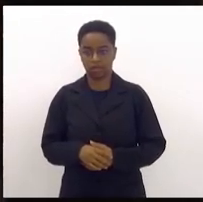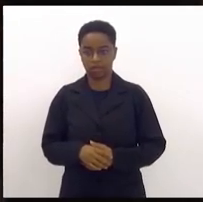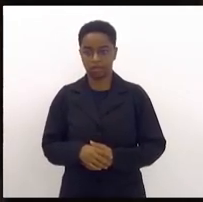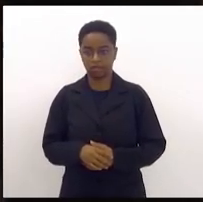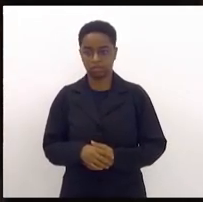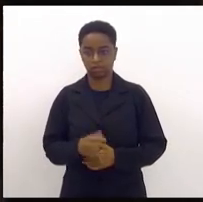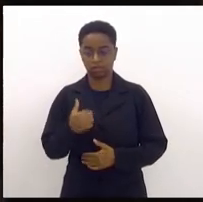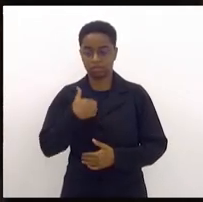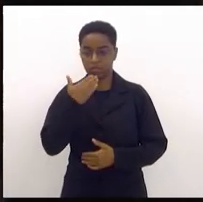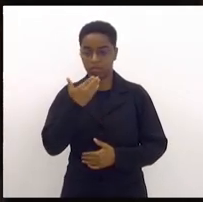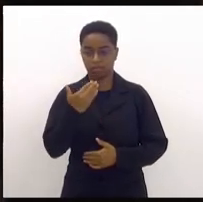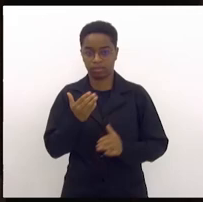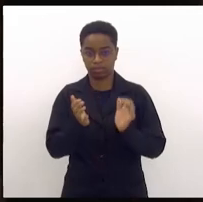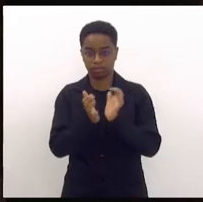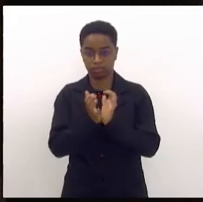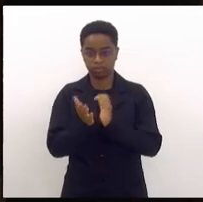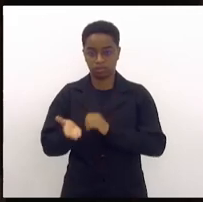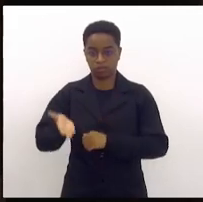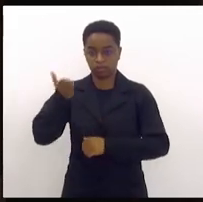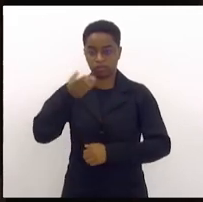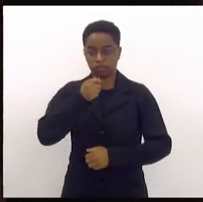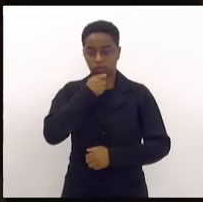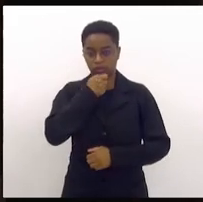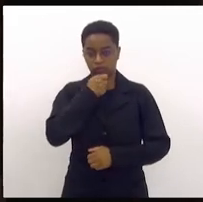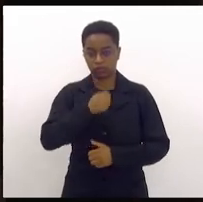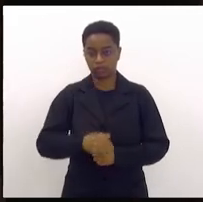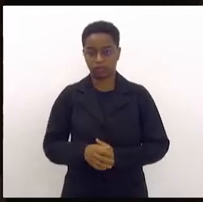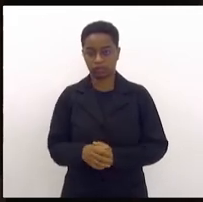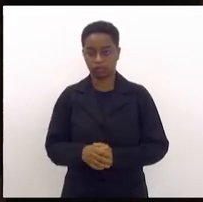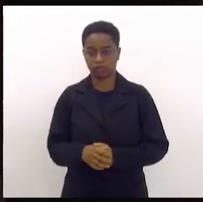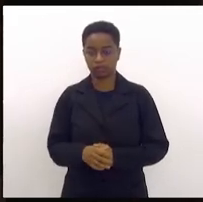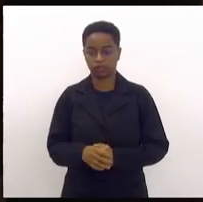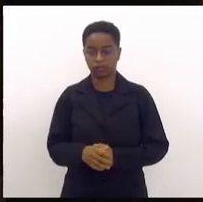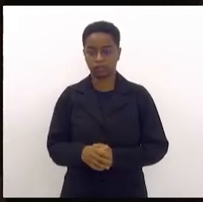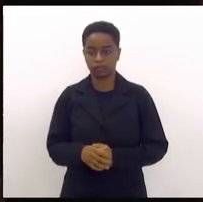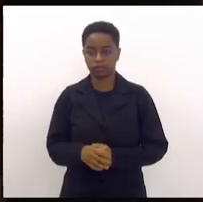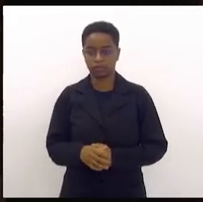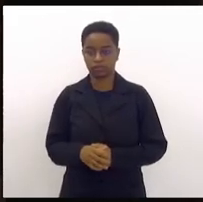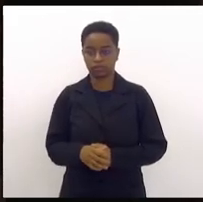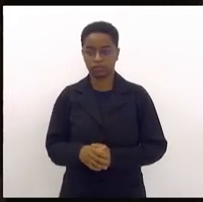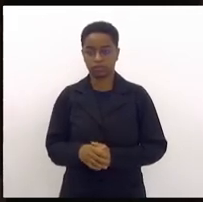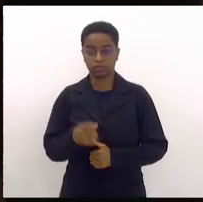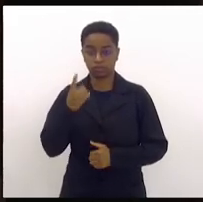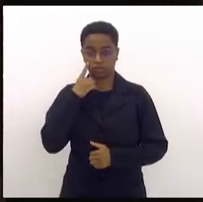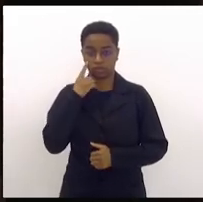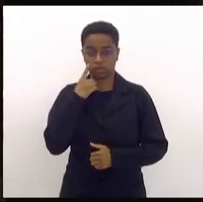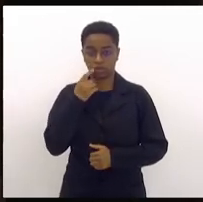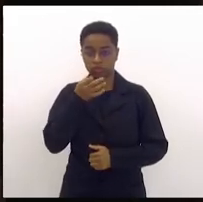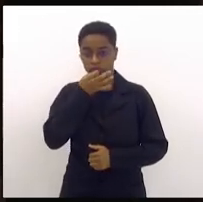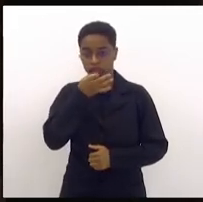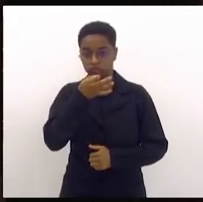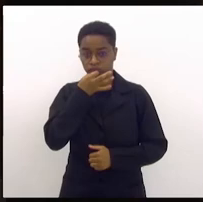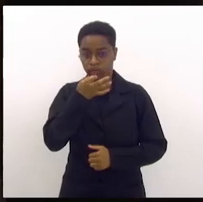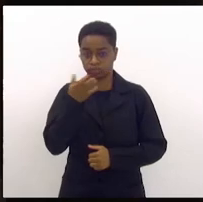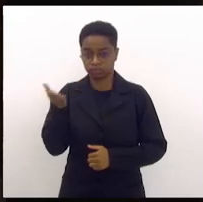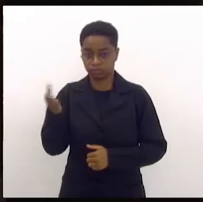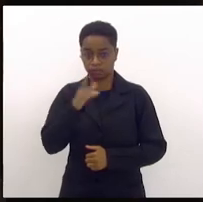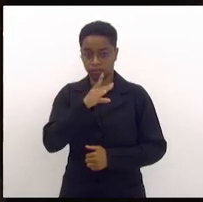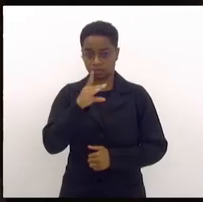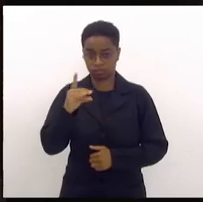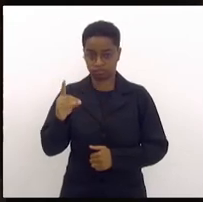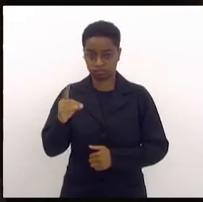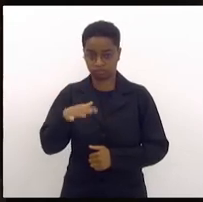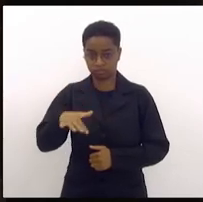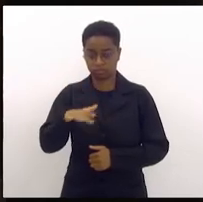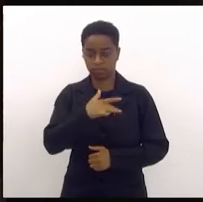para a assessoria aumentar o microfone aqui, por favor. Parlamentares, esse aqui é o áudio de uma coordenadora